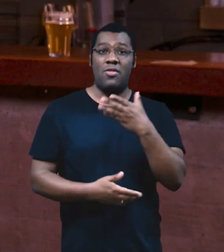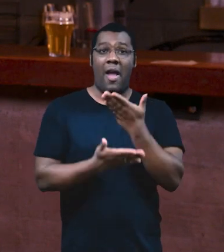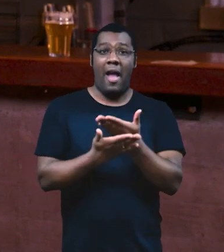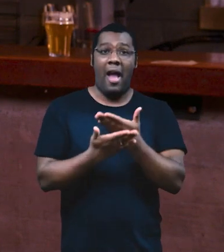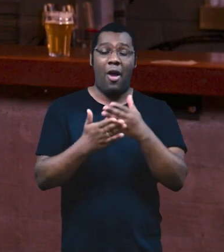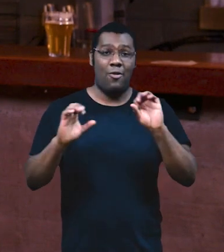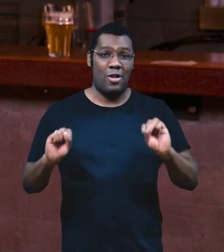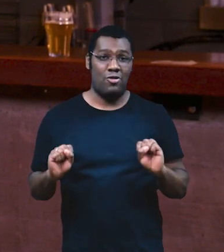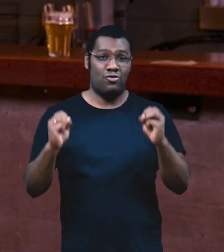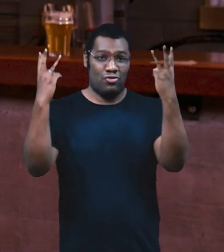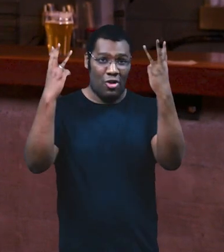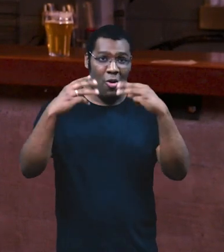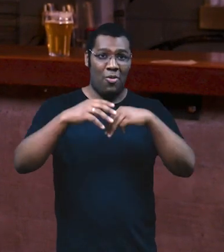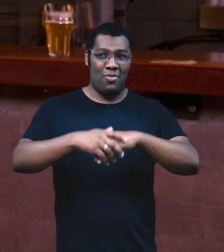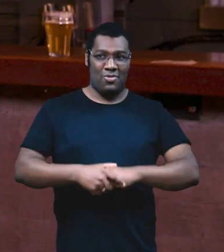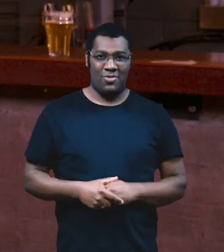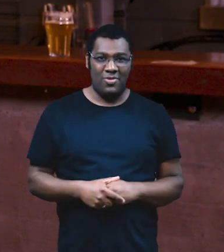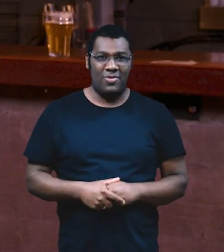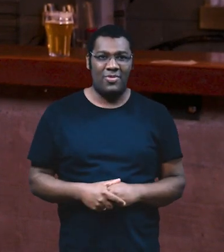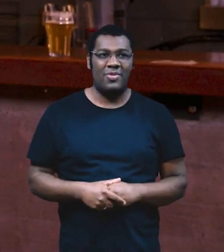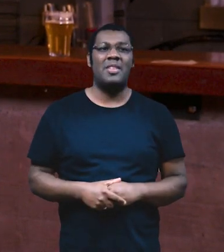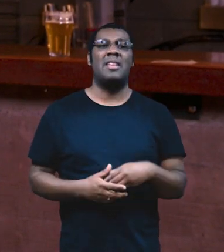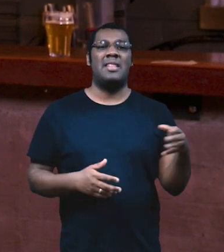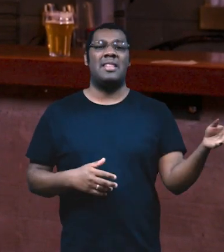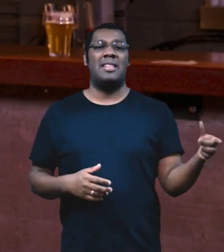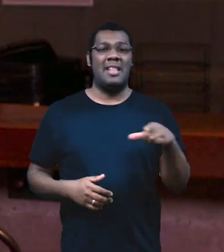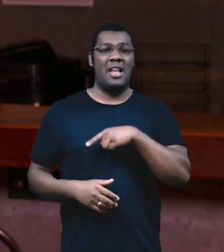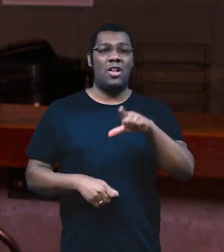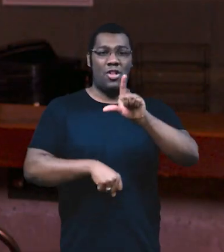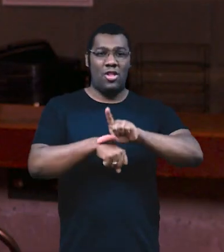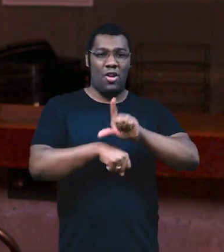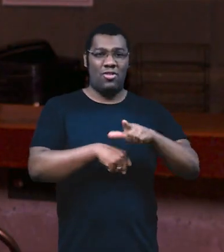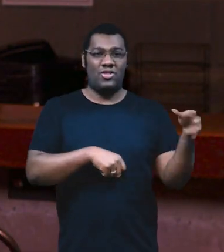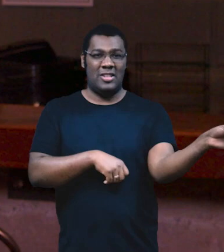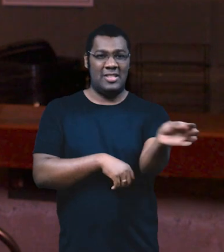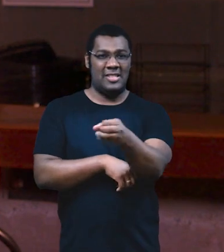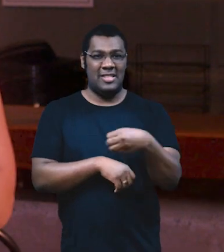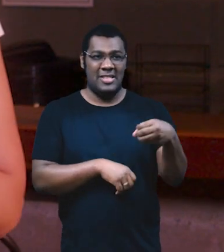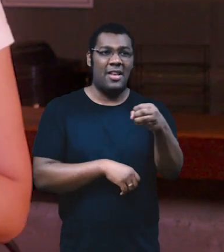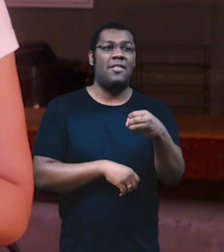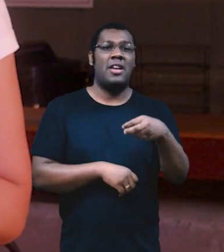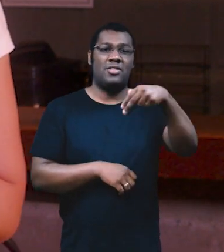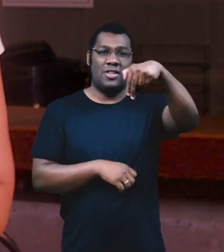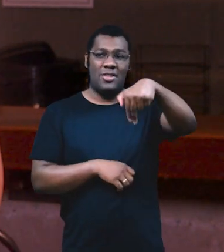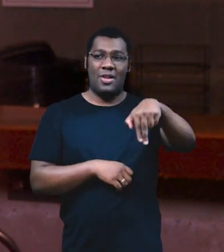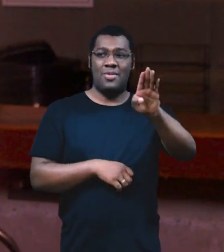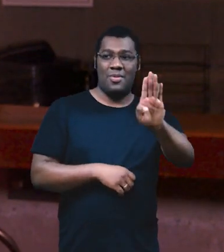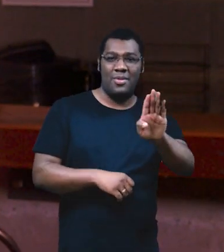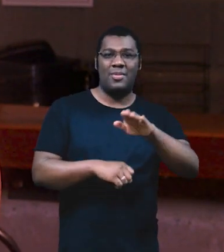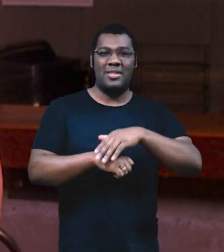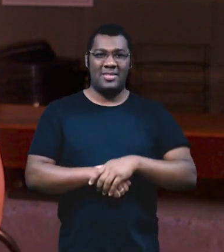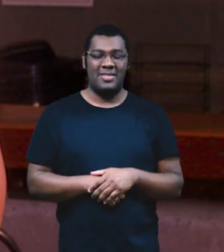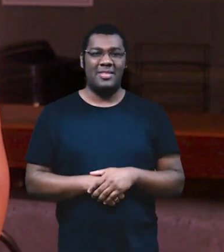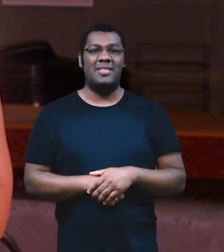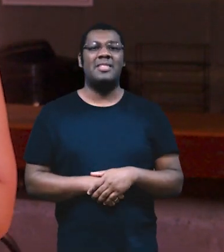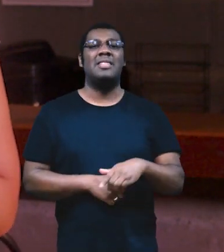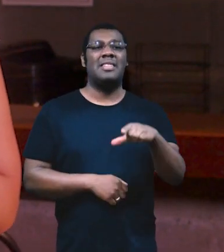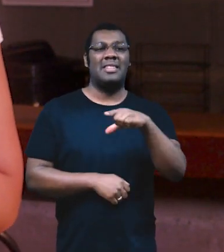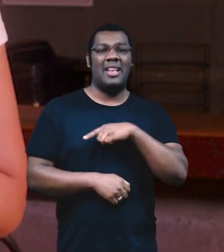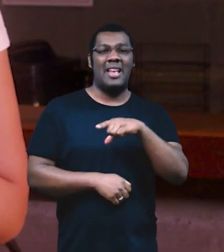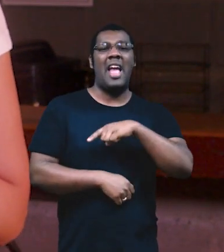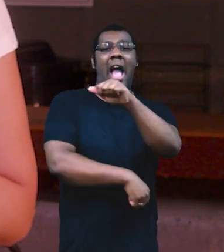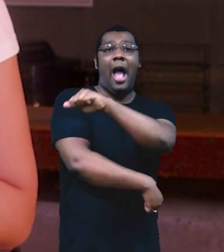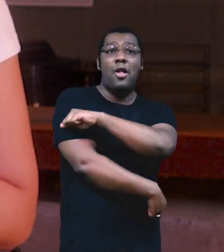na cervejaria Medstein, localizada no Núcleo Bandeirante. Na atividade, os estudantes tiveram oportunidade de conhecer a